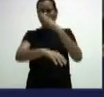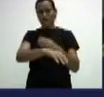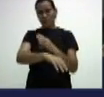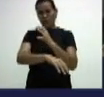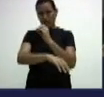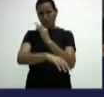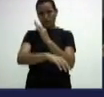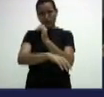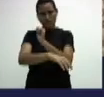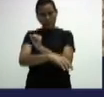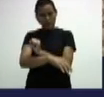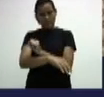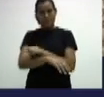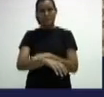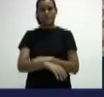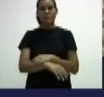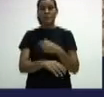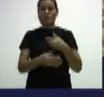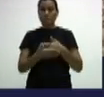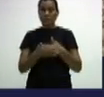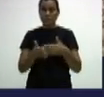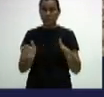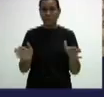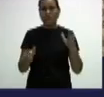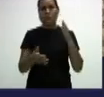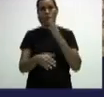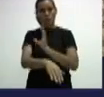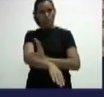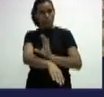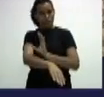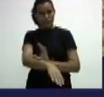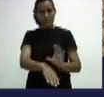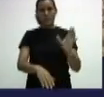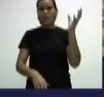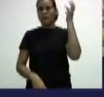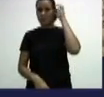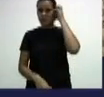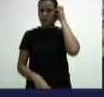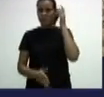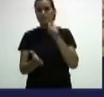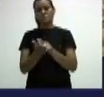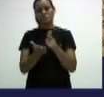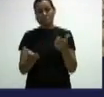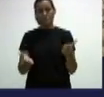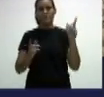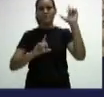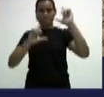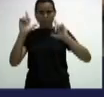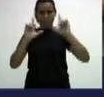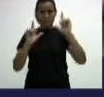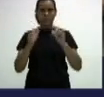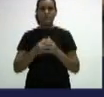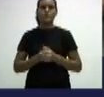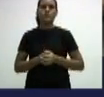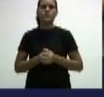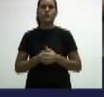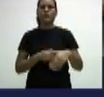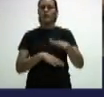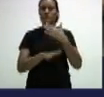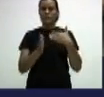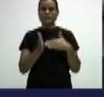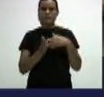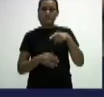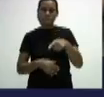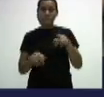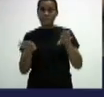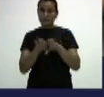gente está abrindo cursos para rádio, jornal e TV. TV. E nesse caldo todo,